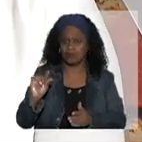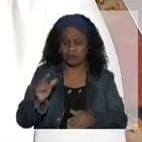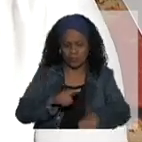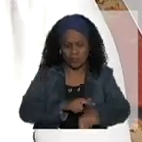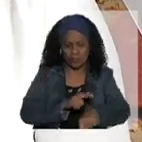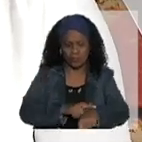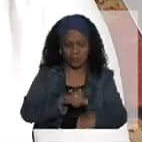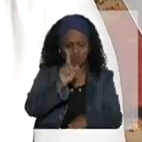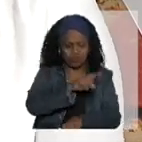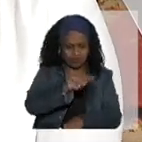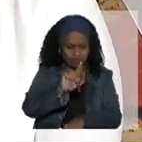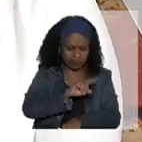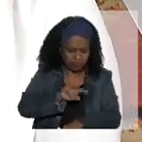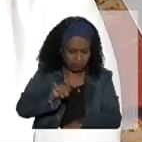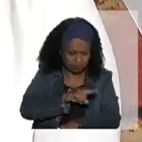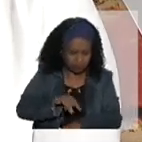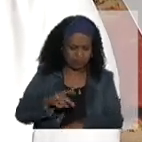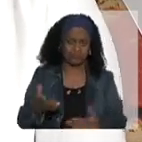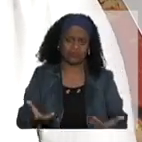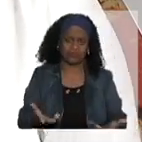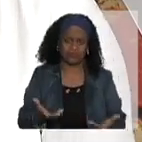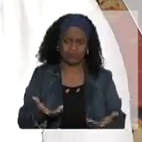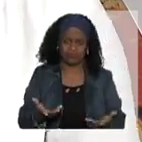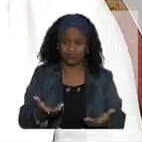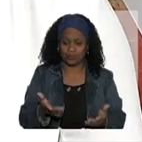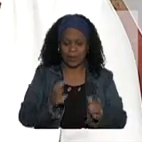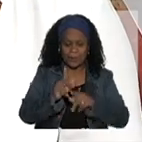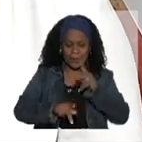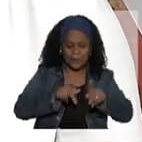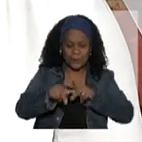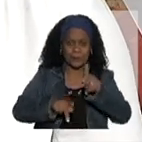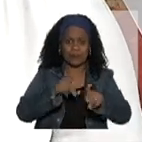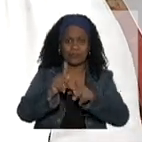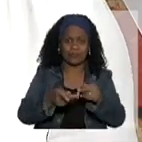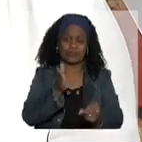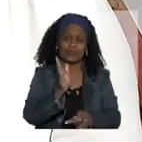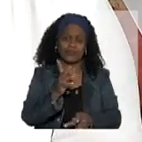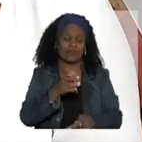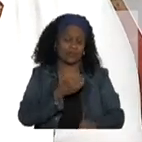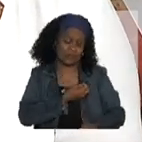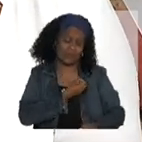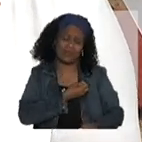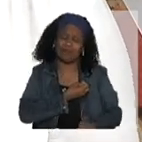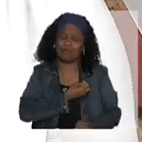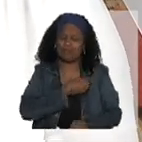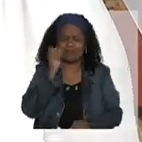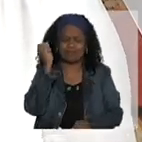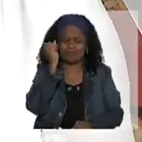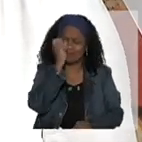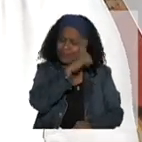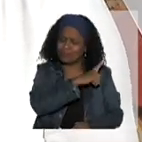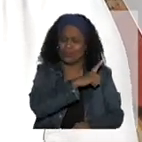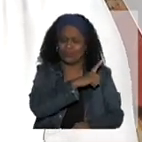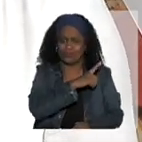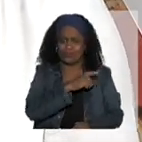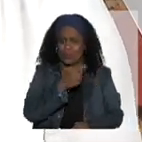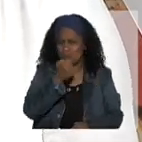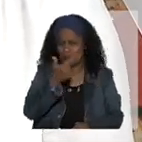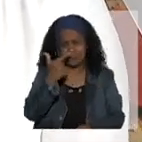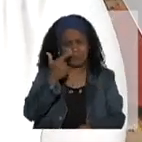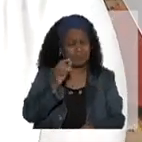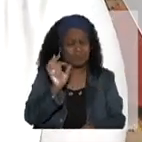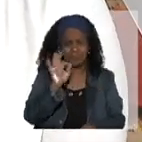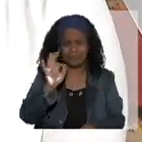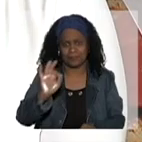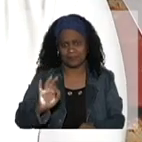curto de de cortes de gastos partindo dessa população que já tem uma situação tão precária que já é tão negada